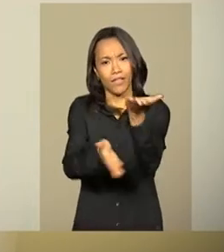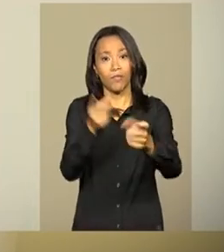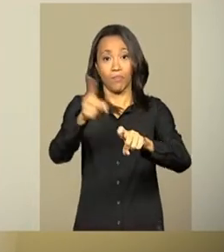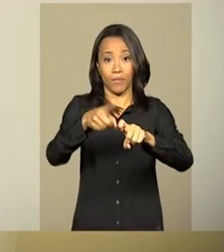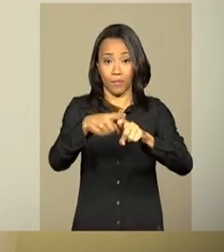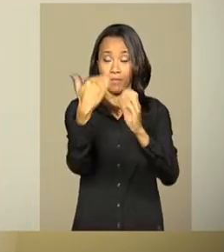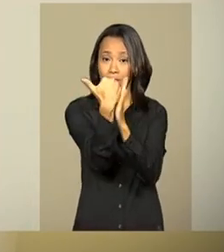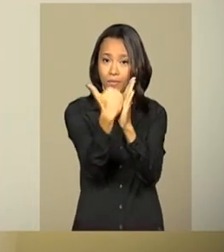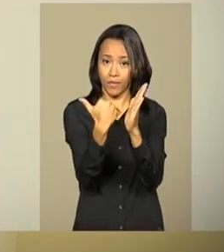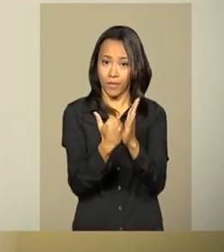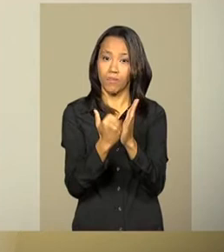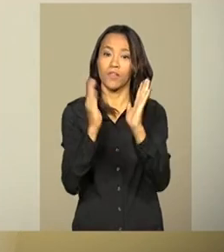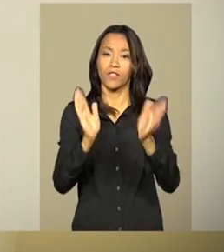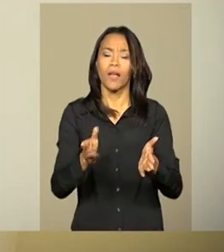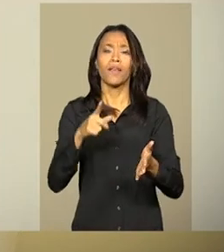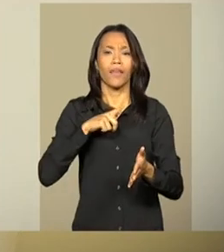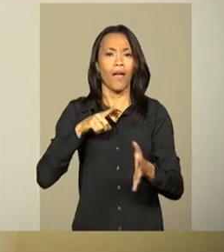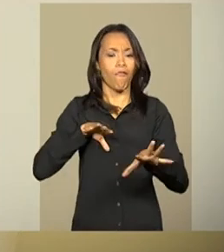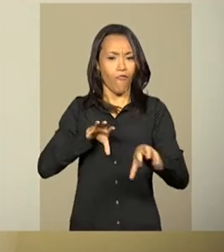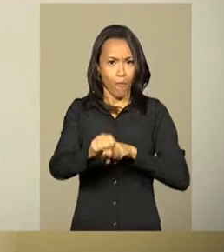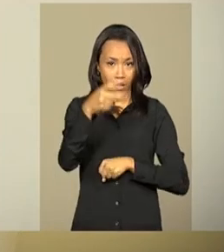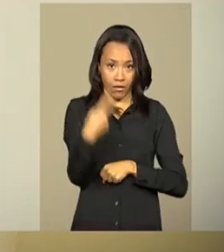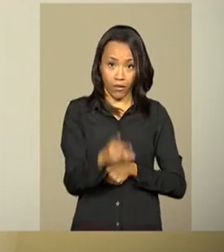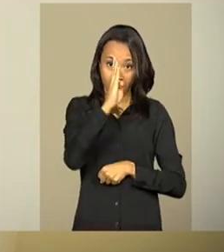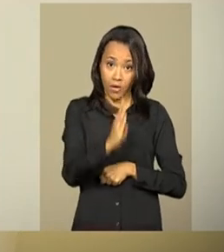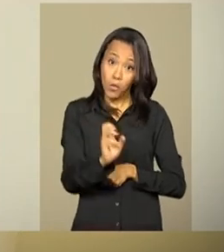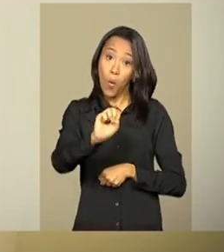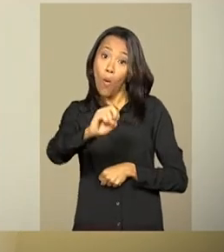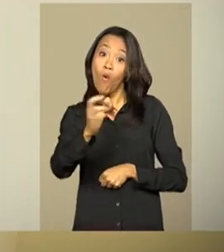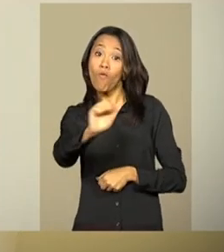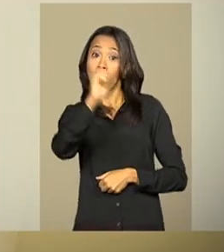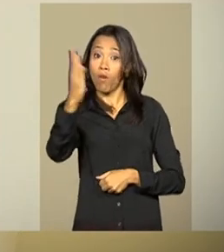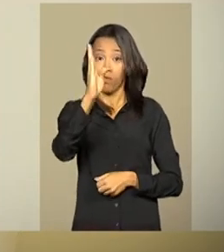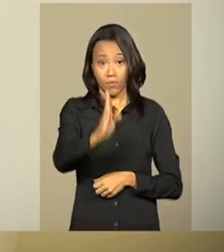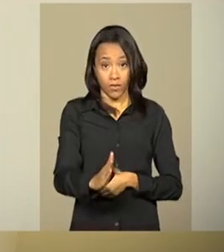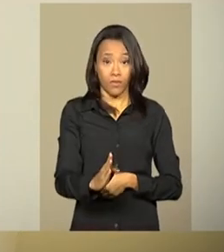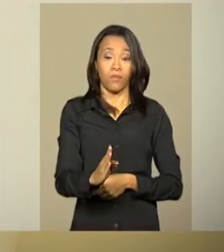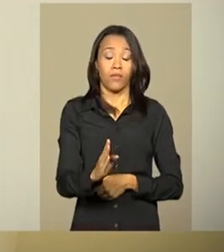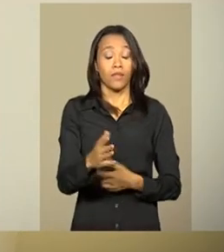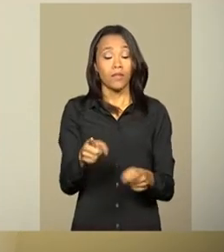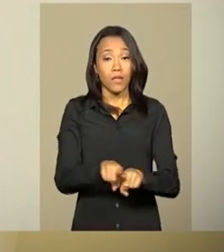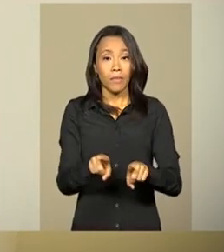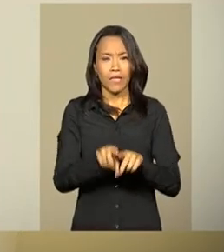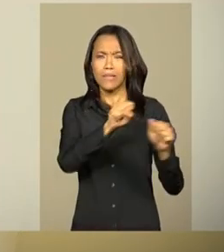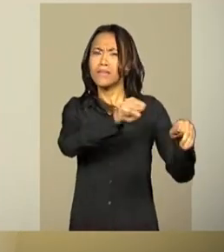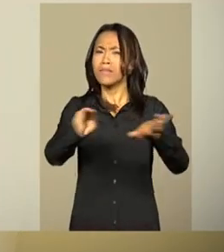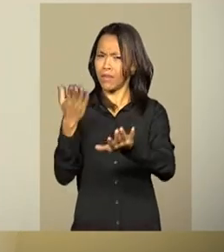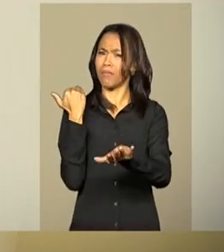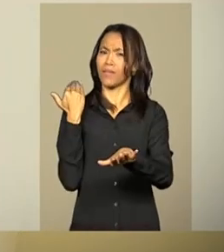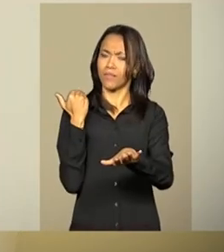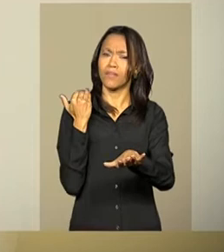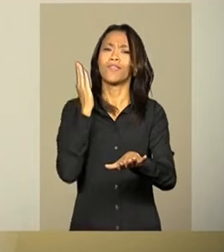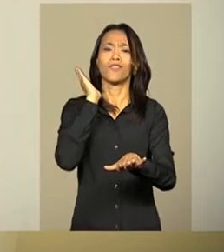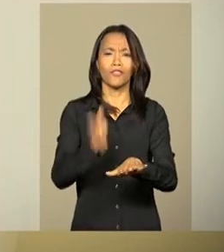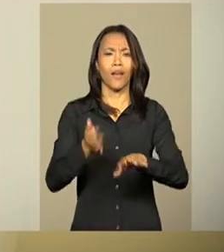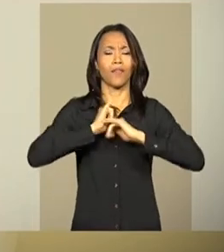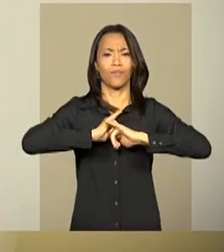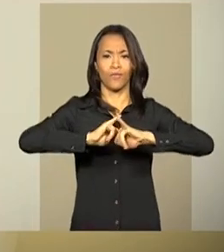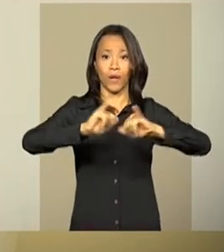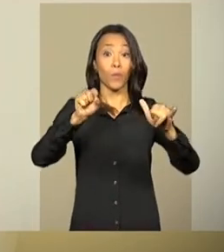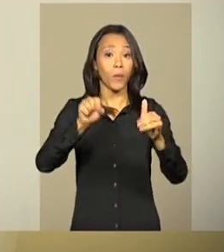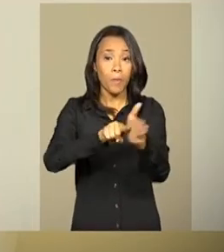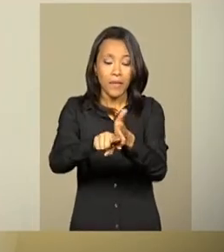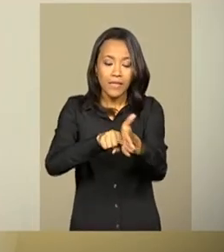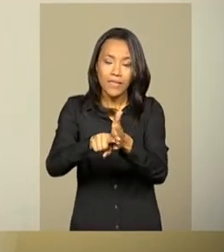programa Mais Médicos que são formados aqui no Brasil ou também no exterior Aliás na semana passada foi divulgado uma